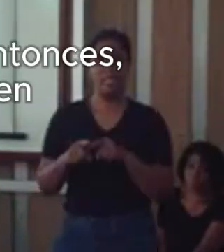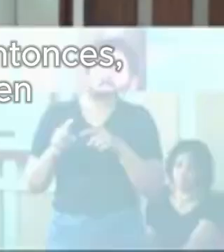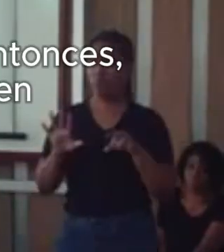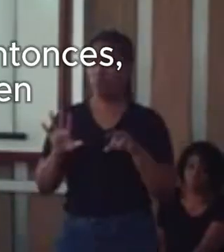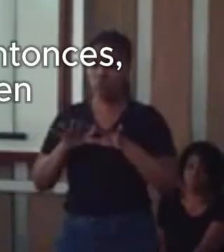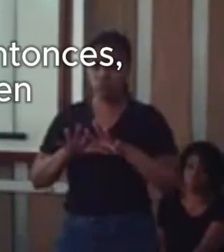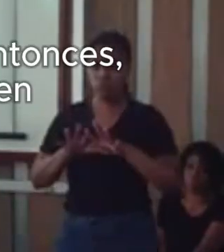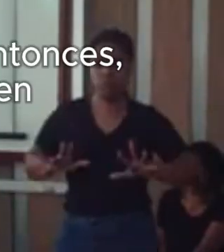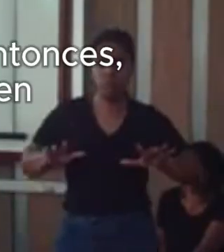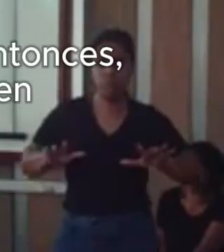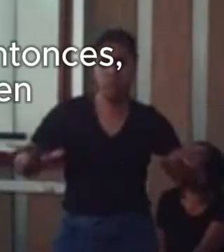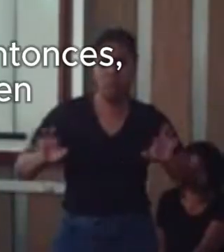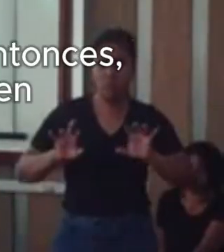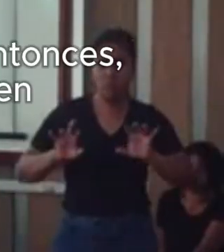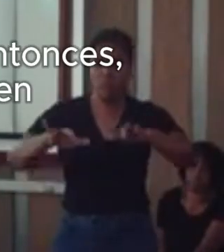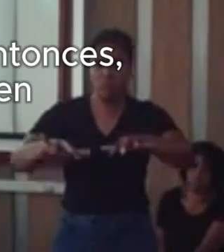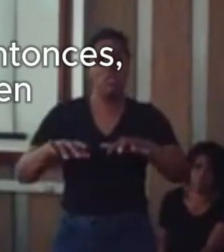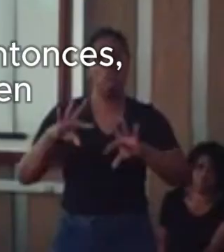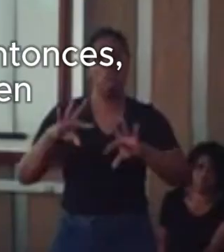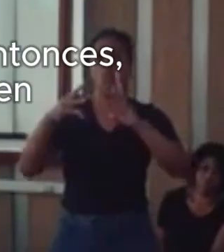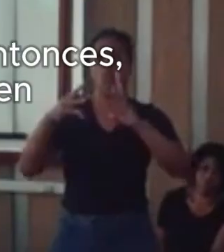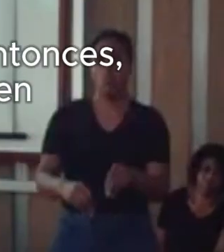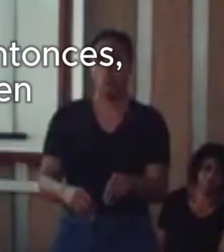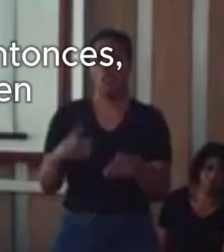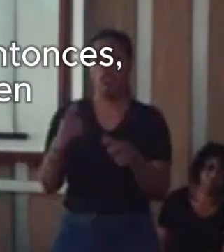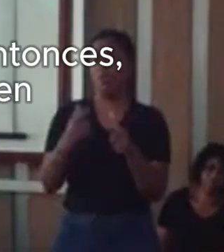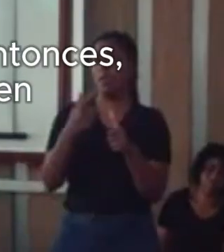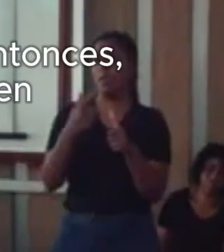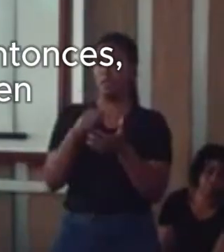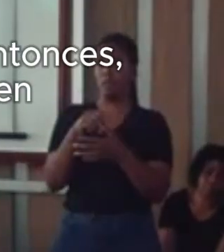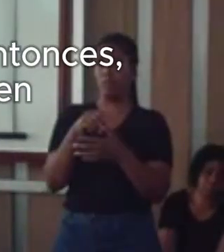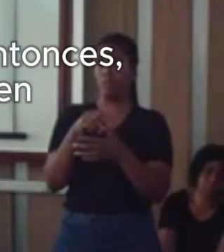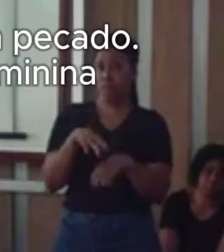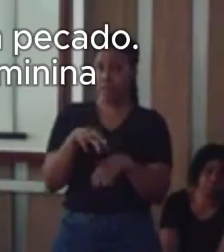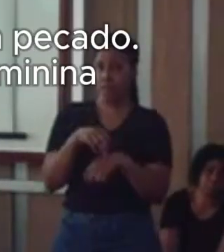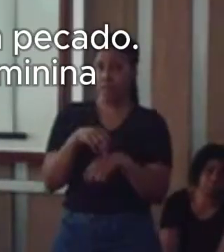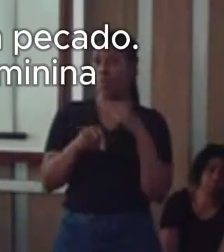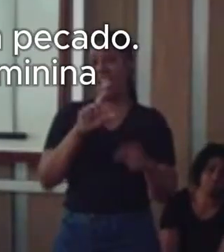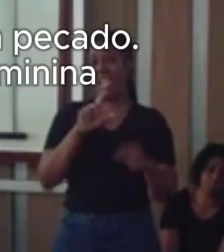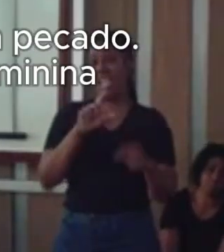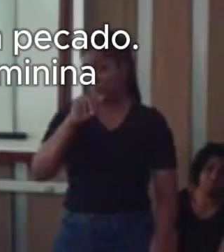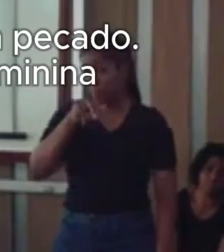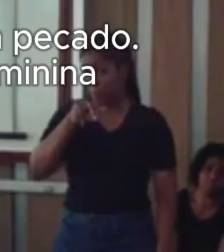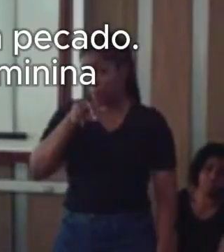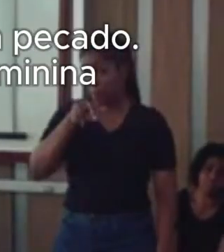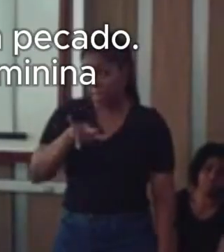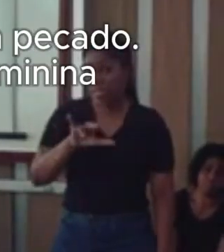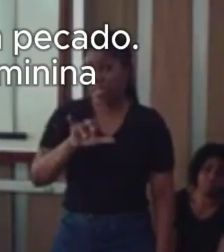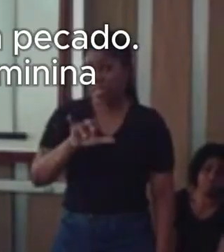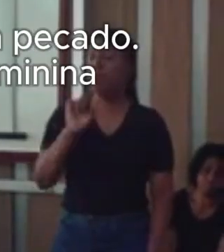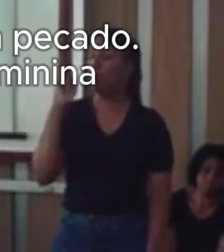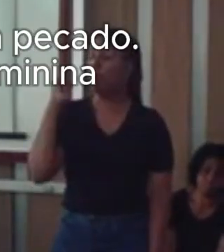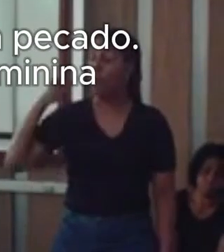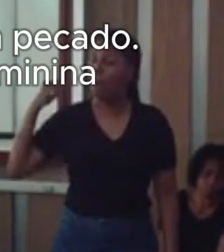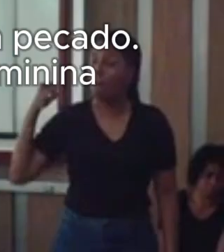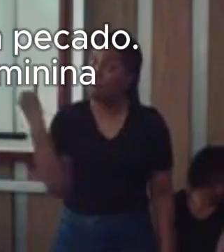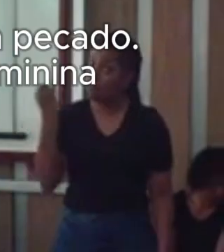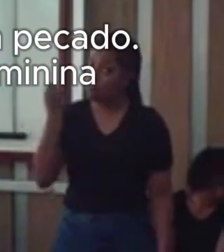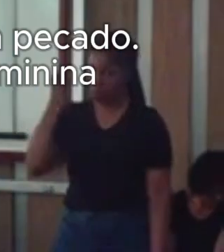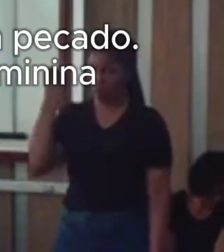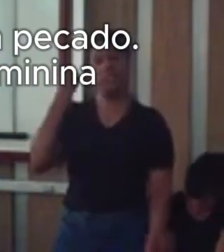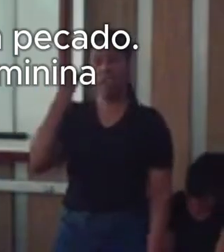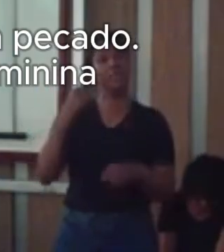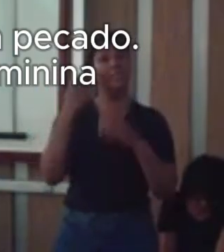a primeira coisa que eu espero que seja mensagem para levar é que a laminina é importante mesmo, sabe? Se a gente não sabe dela,